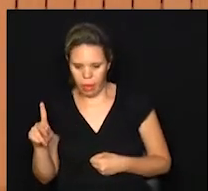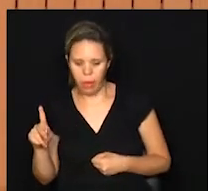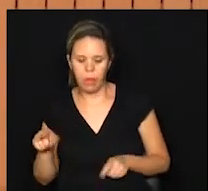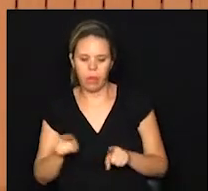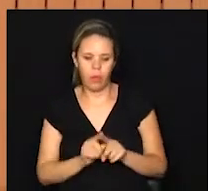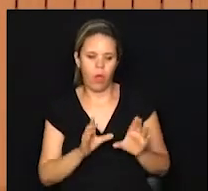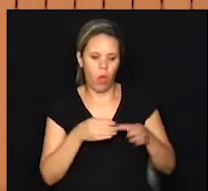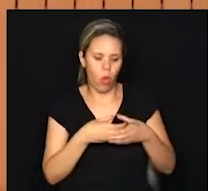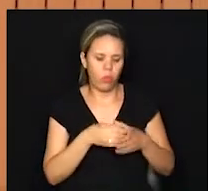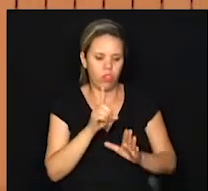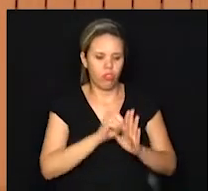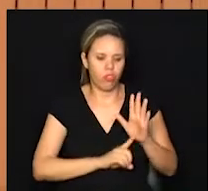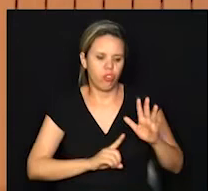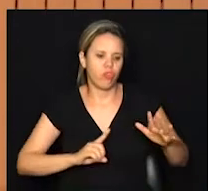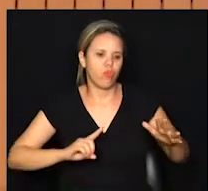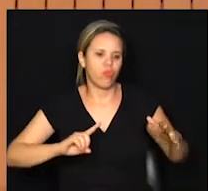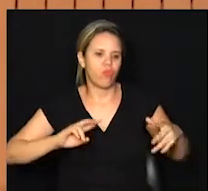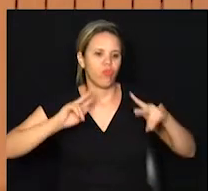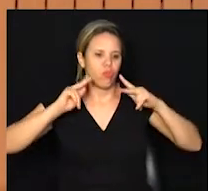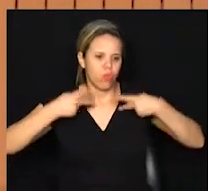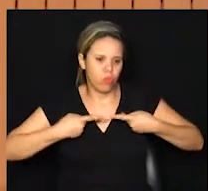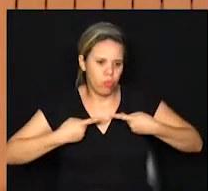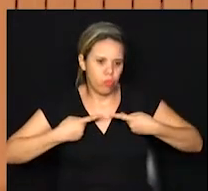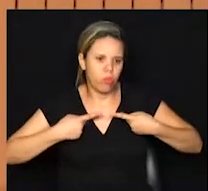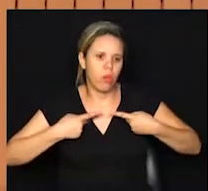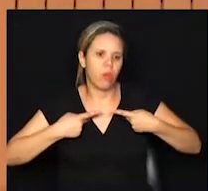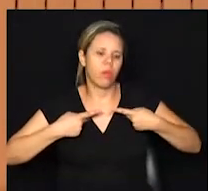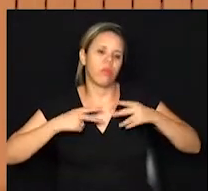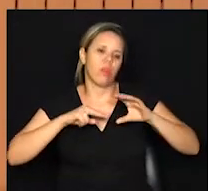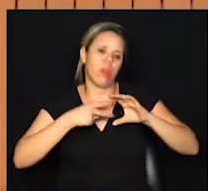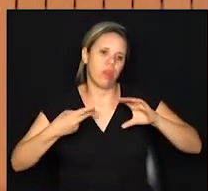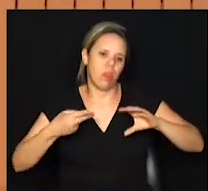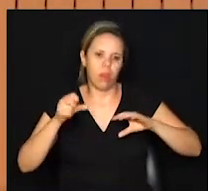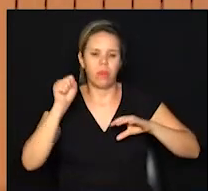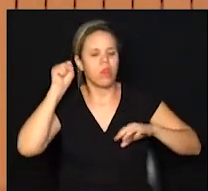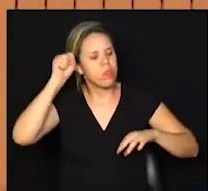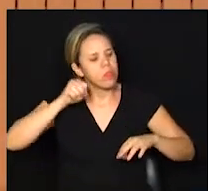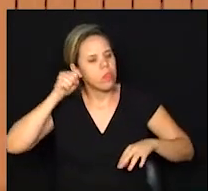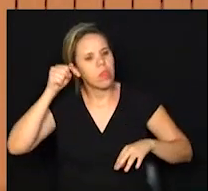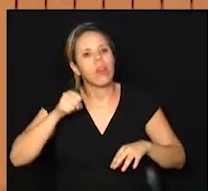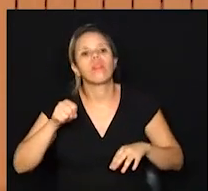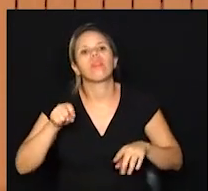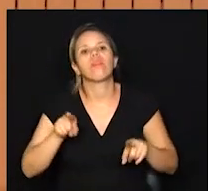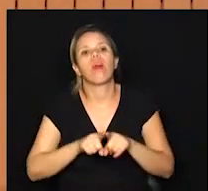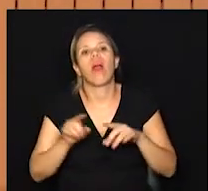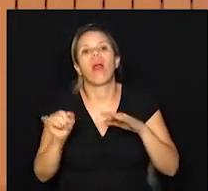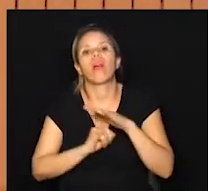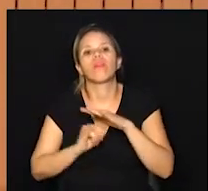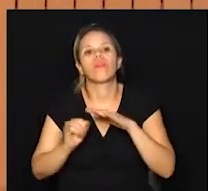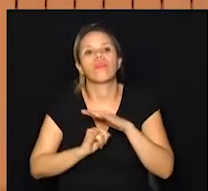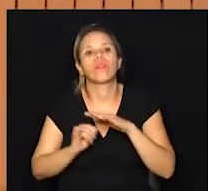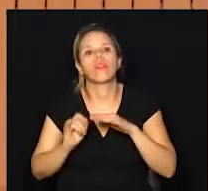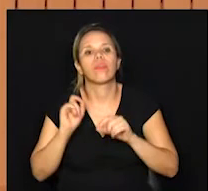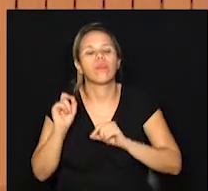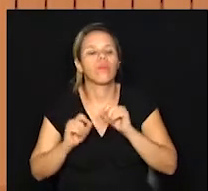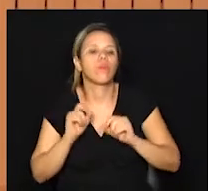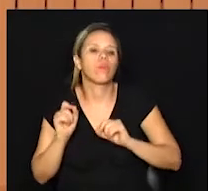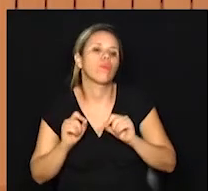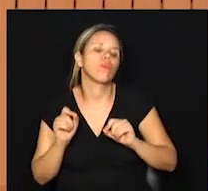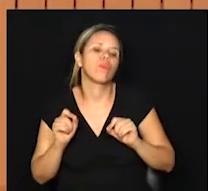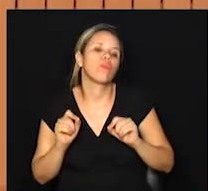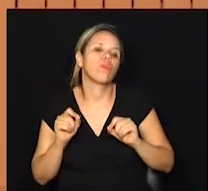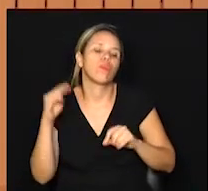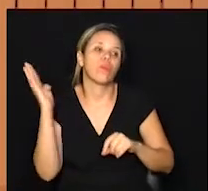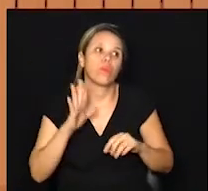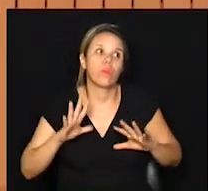de Direitos Humanos da Câmara e do Senado. Trata-se de uma instituição que está no